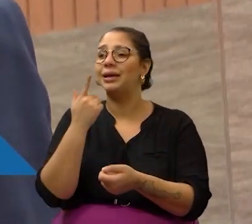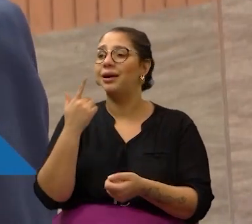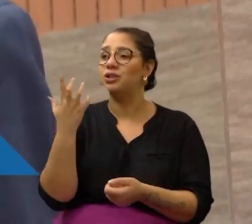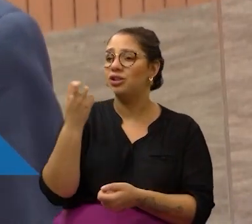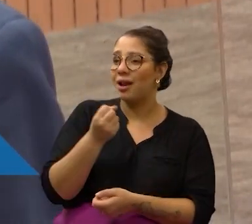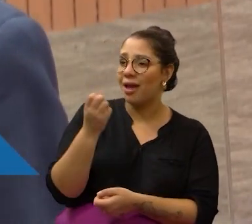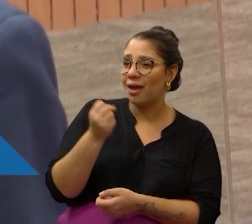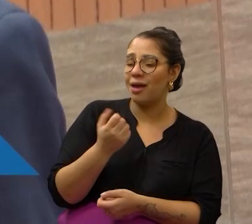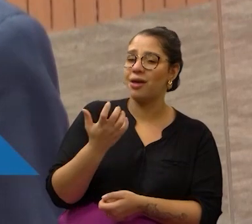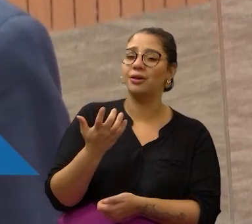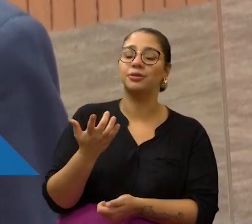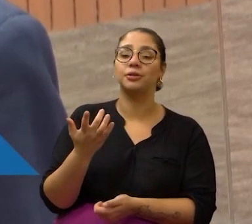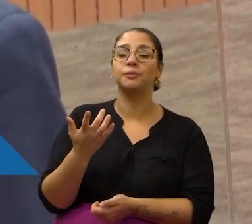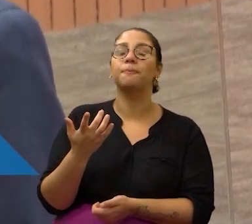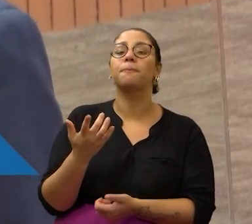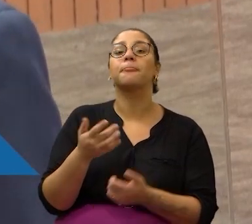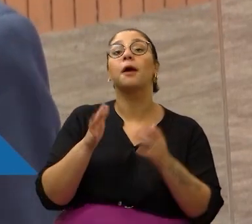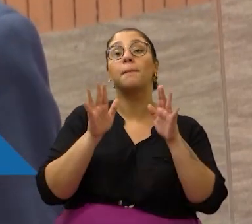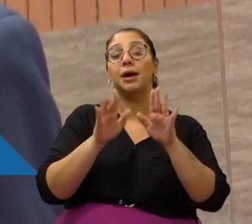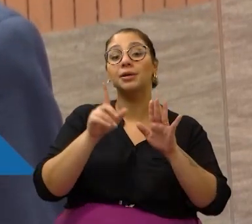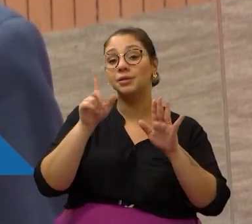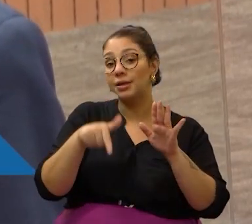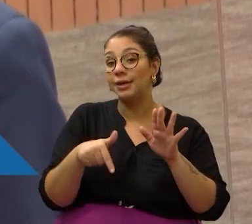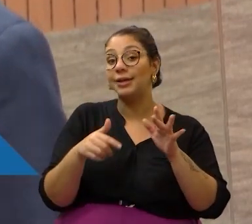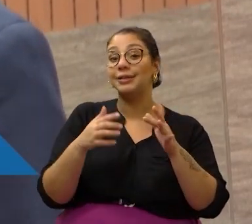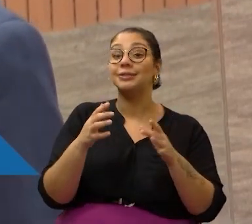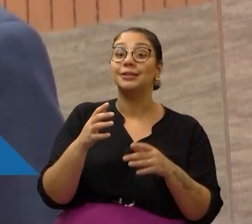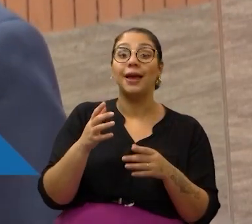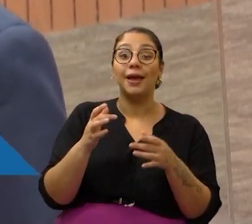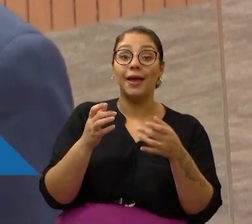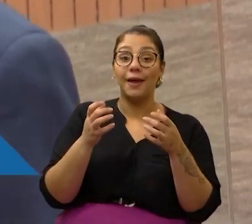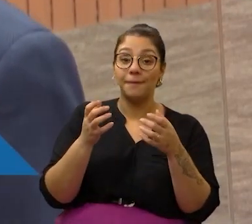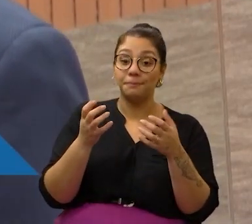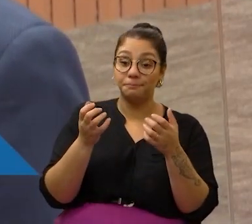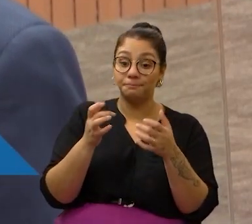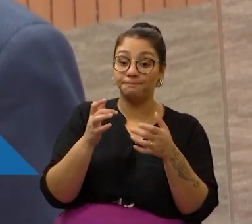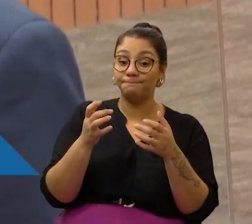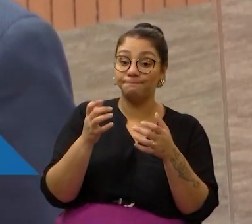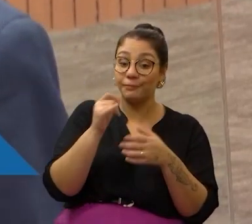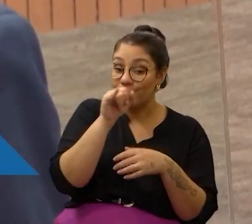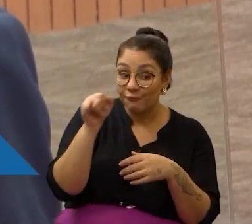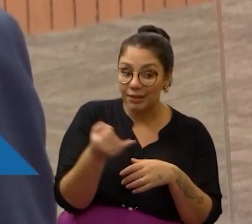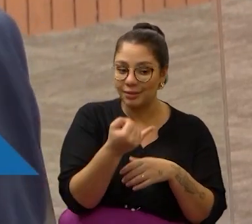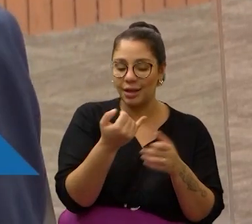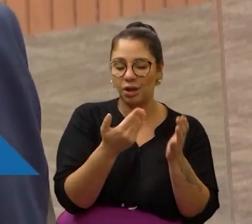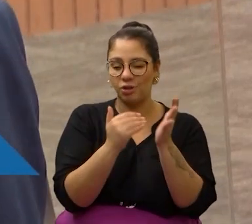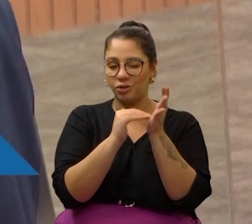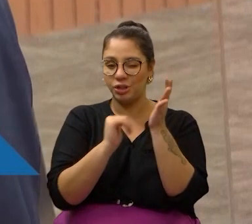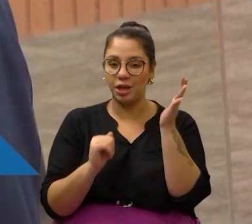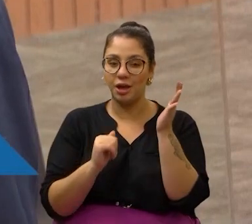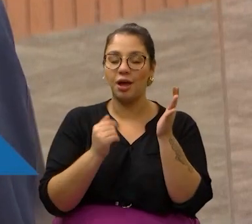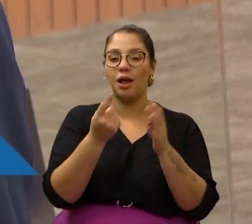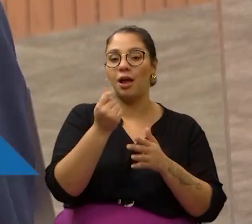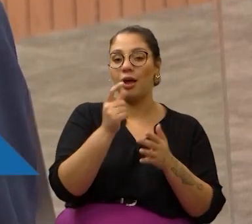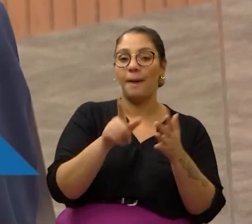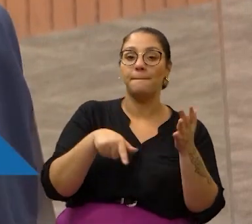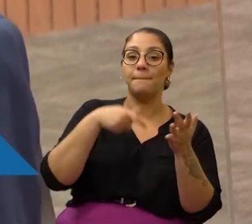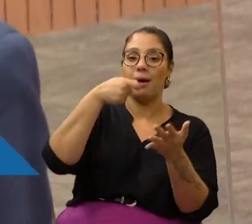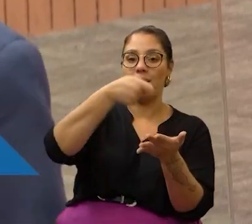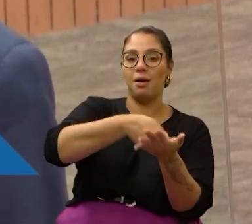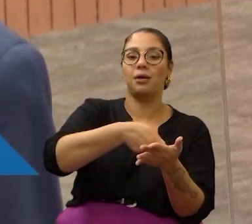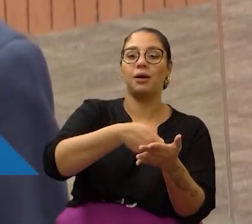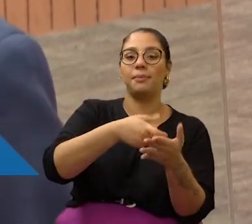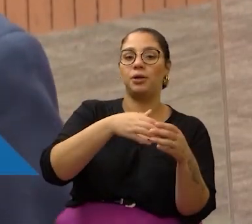e também é dar essa vantagem de retirar a taxa das inscrições então só que assim